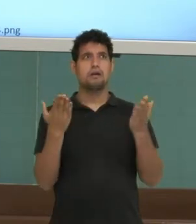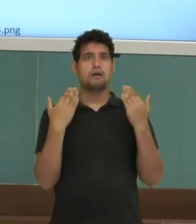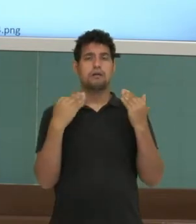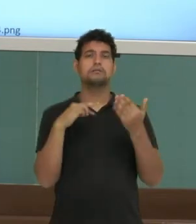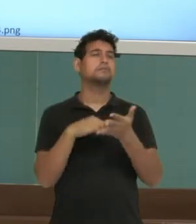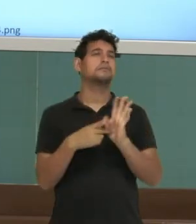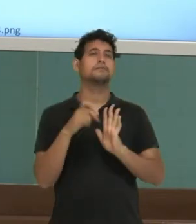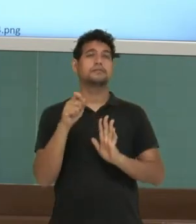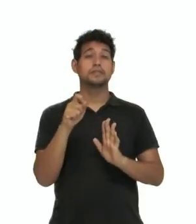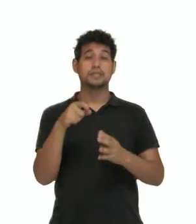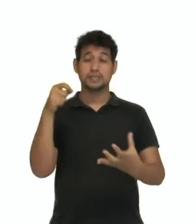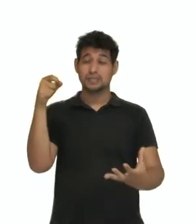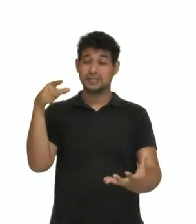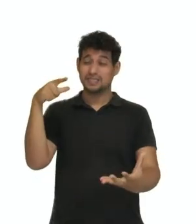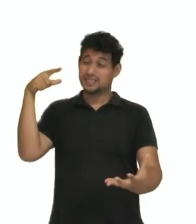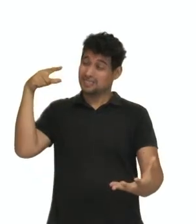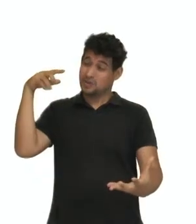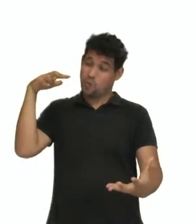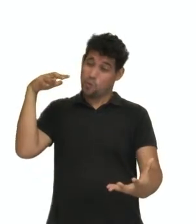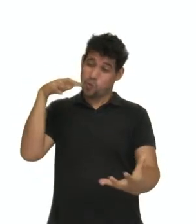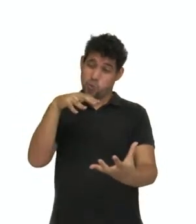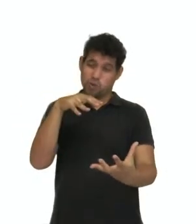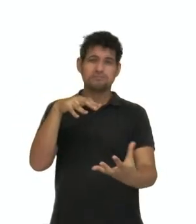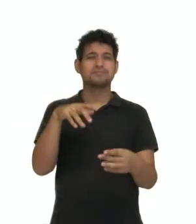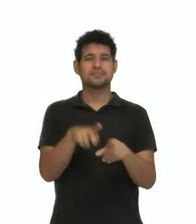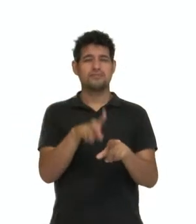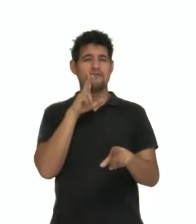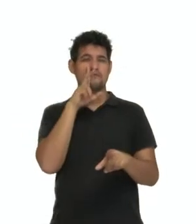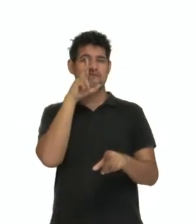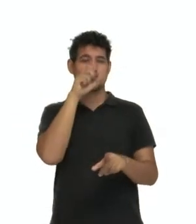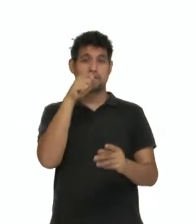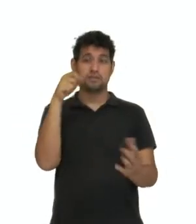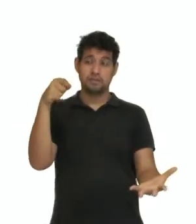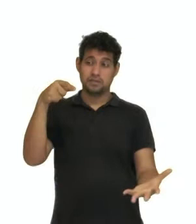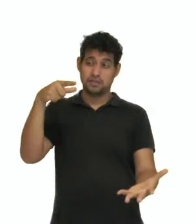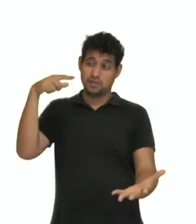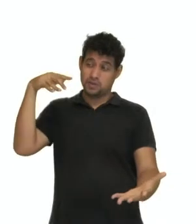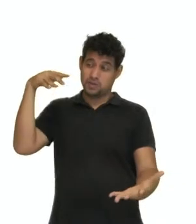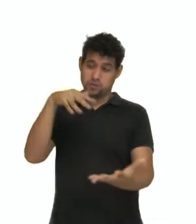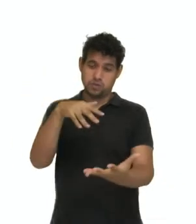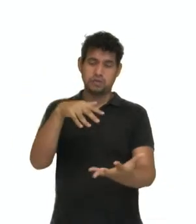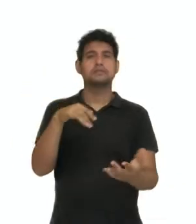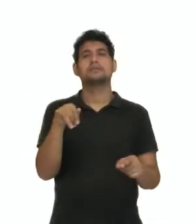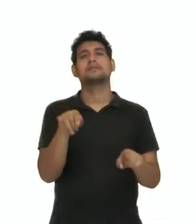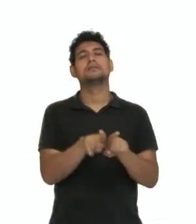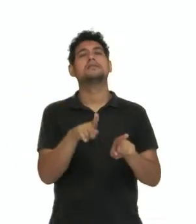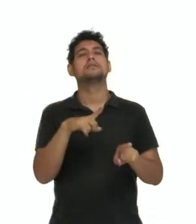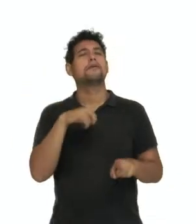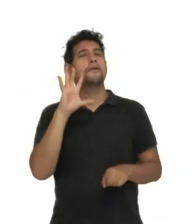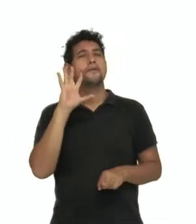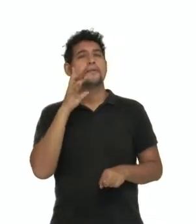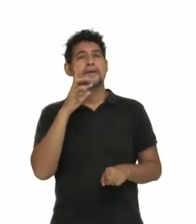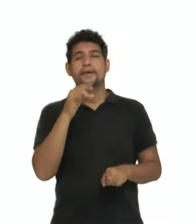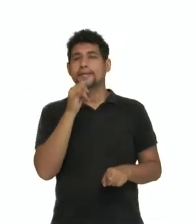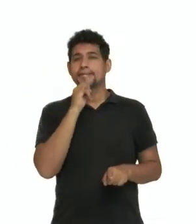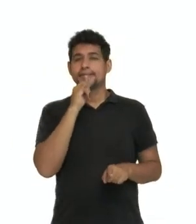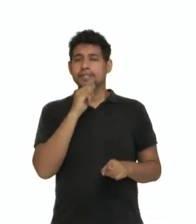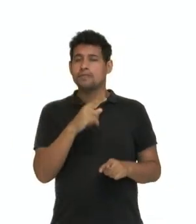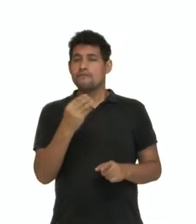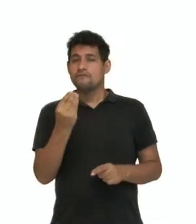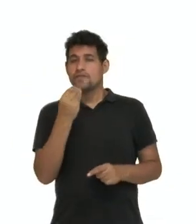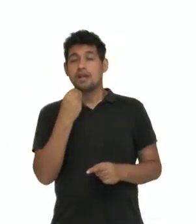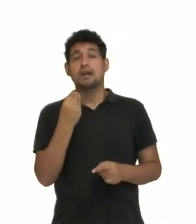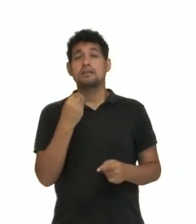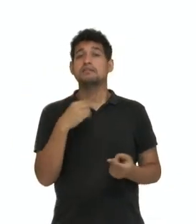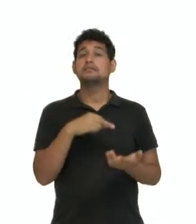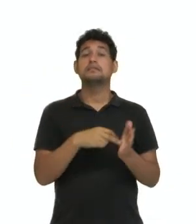incidência de raios solares com maior intensidade. Quando essa incidência ocorre com menor intensidade,